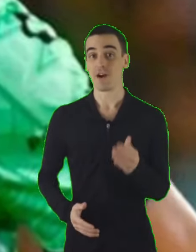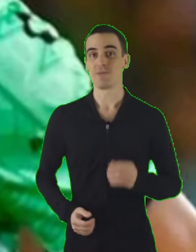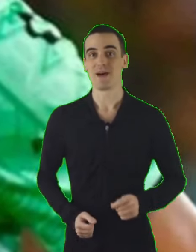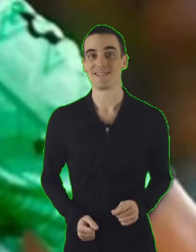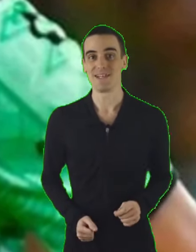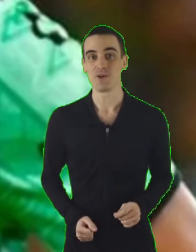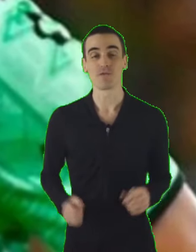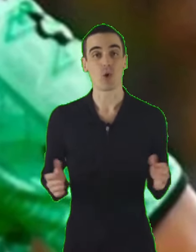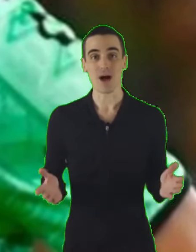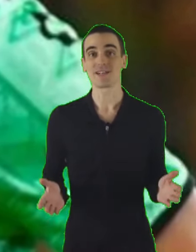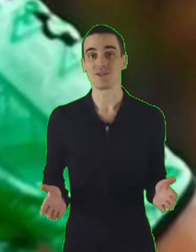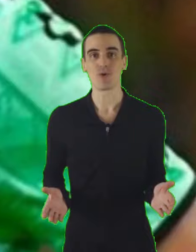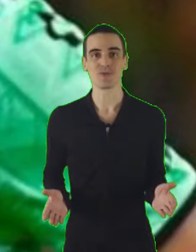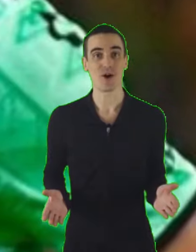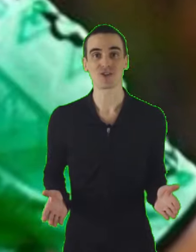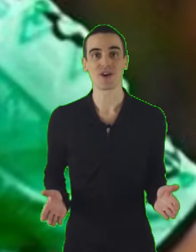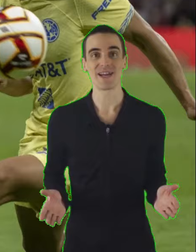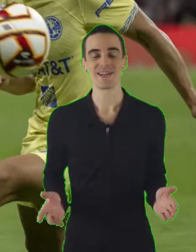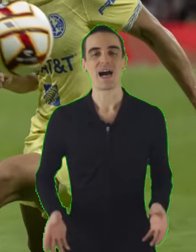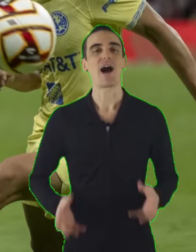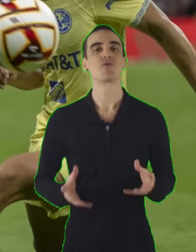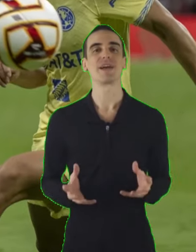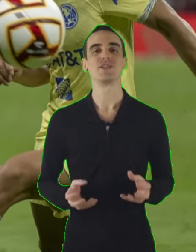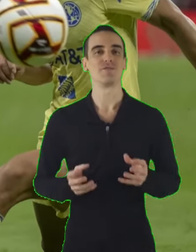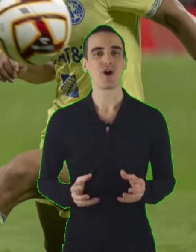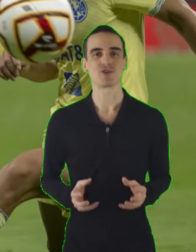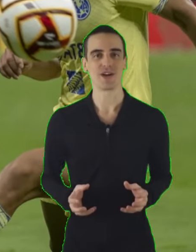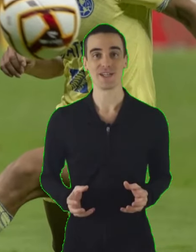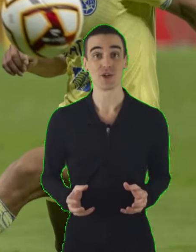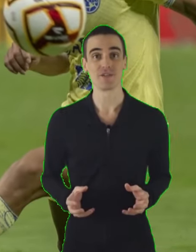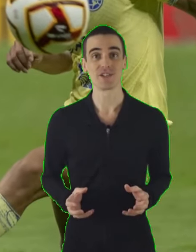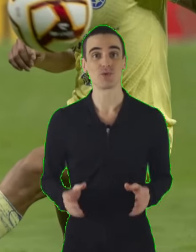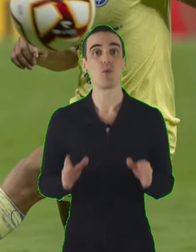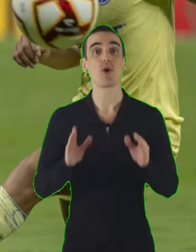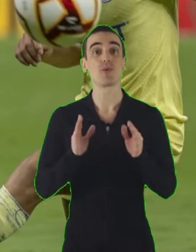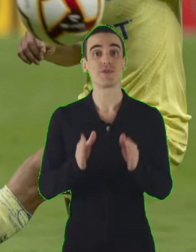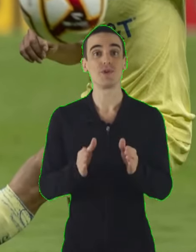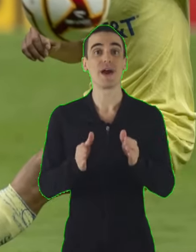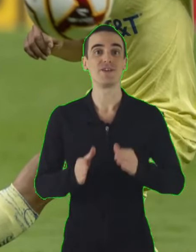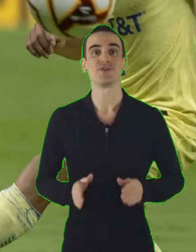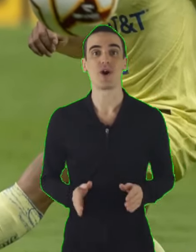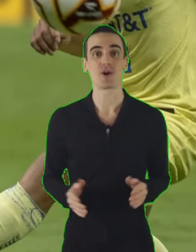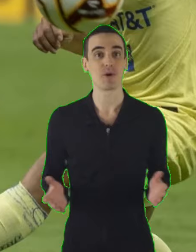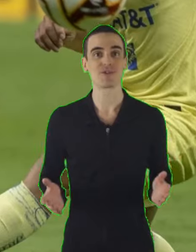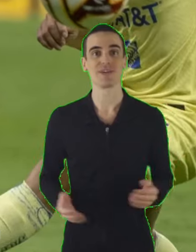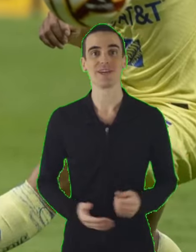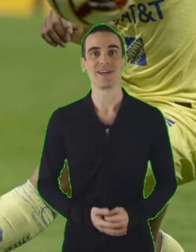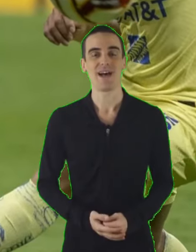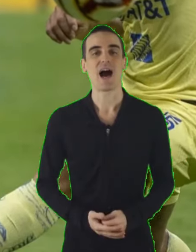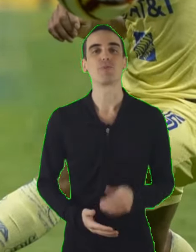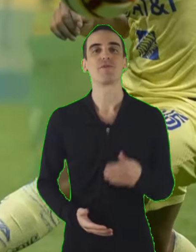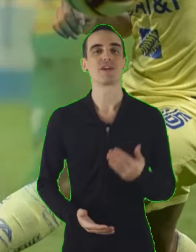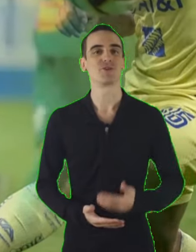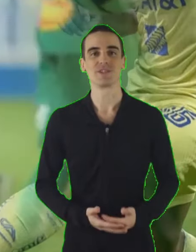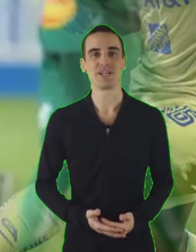vista Além disso acertou o perdão da dívida do Clube Mineiro com independente pela compra do meia Matias Pisano em 2015 que gira em torno